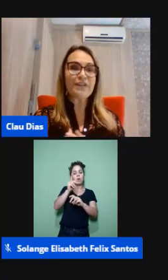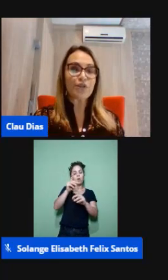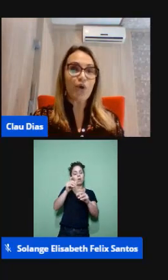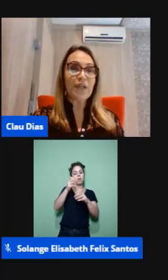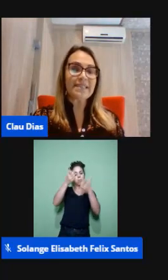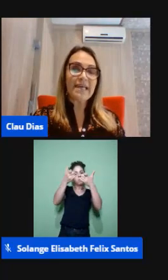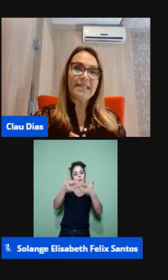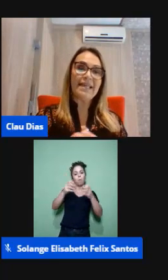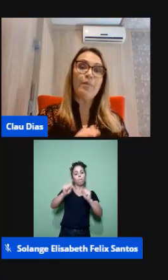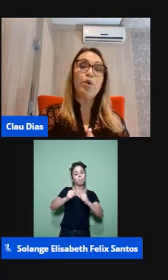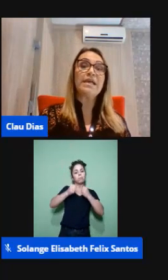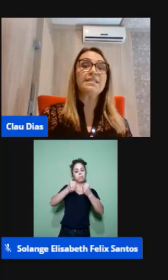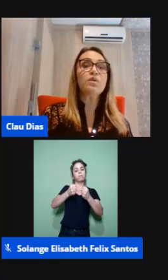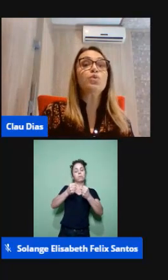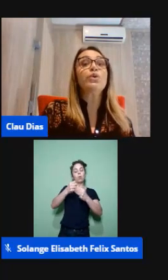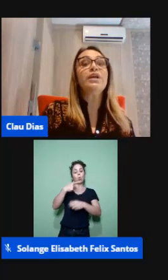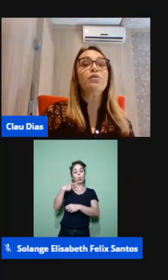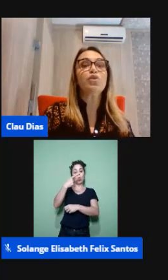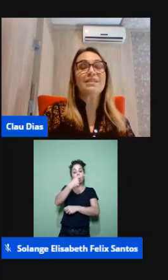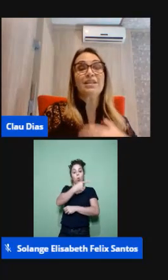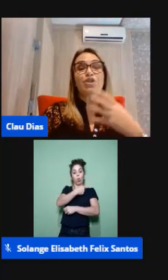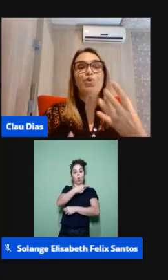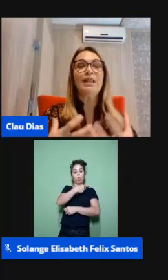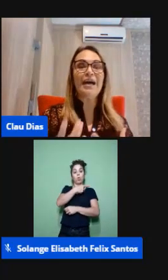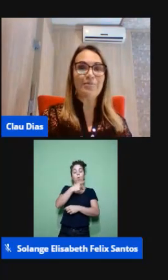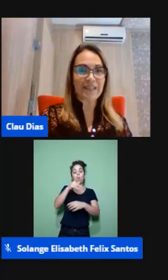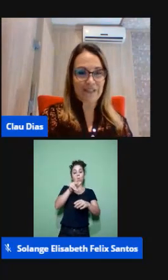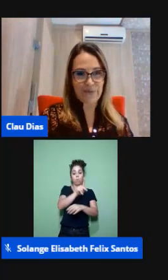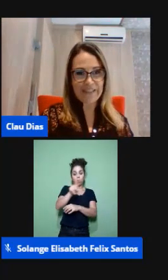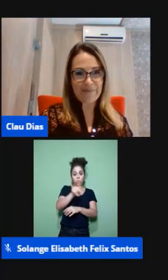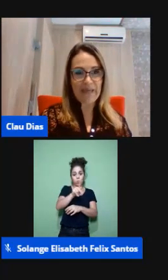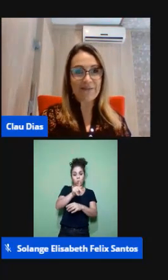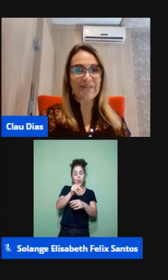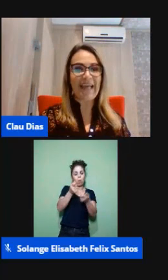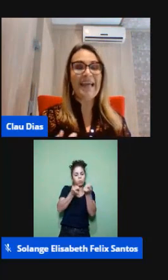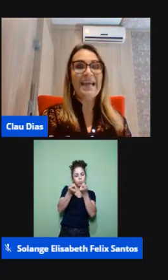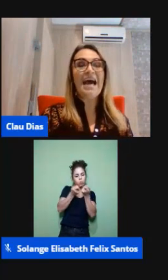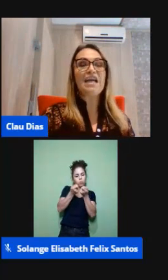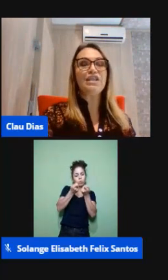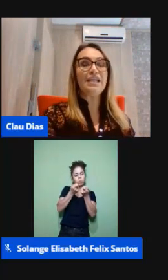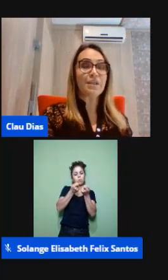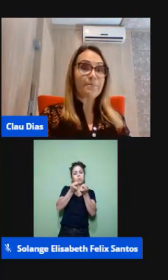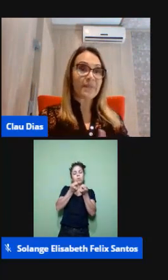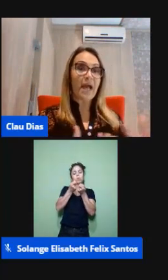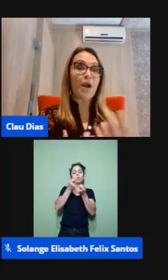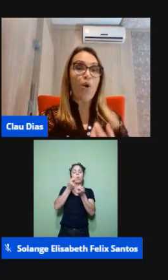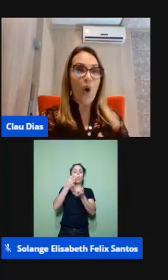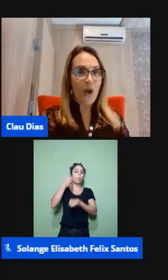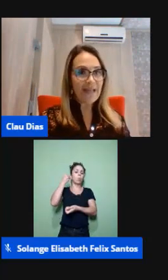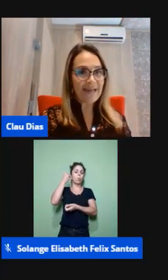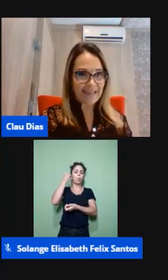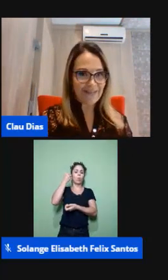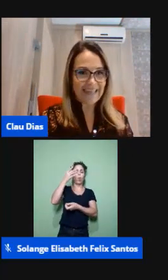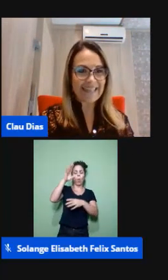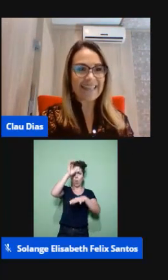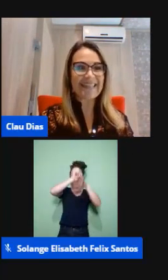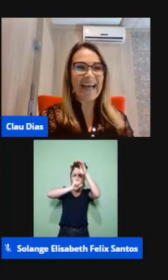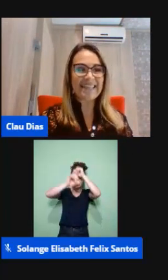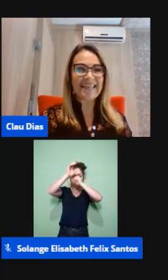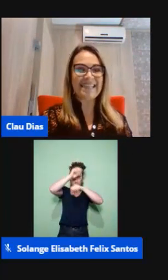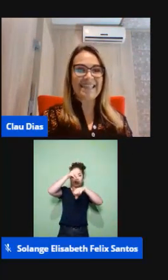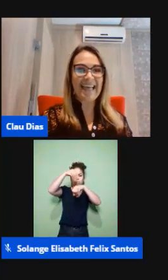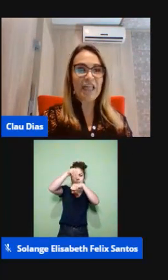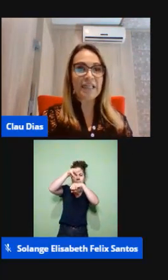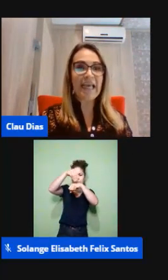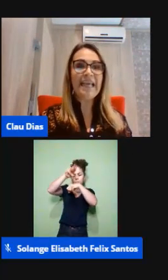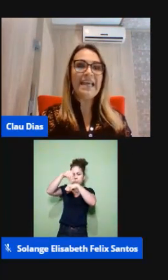nós, professores, na elaboração do currículo, nós articulamos esses conhecimentos, né? A gente acolhe aquilo que a criança